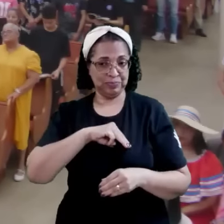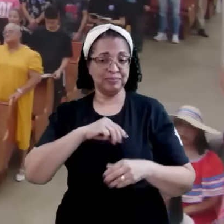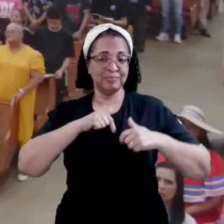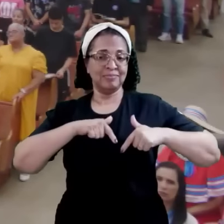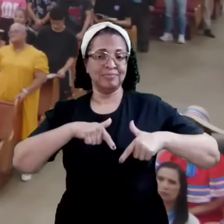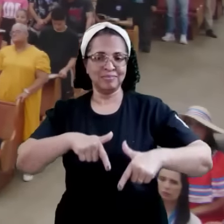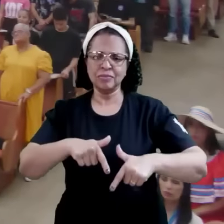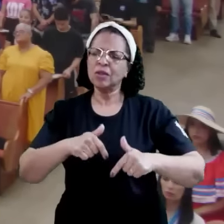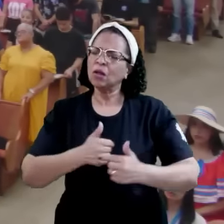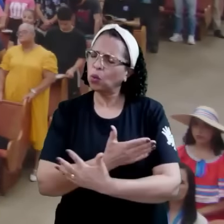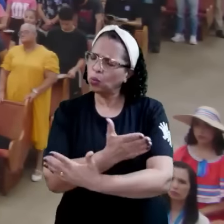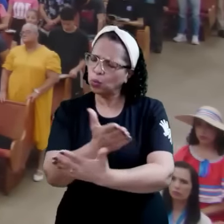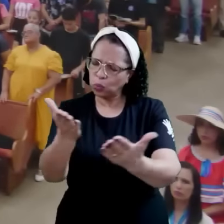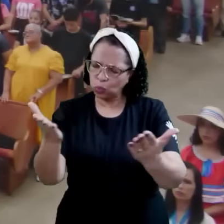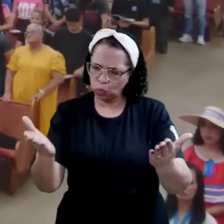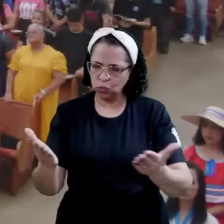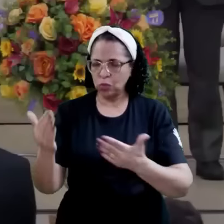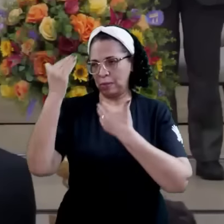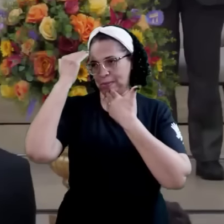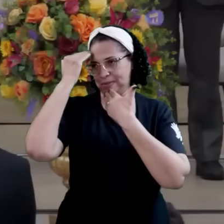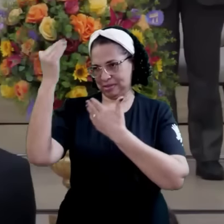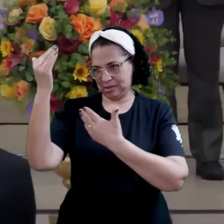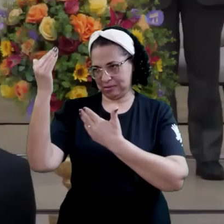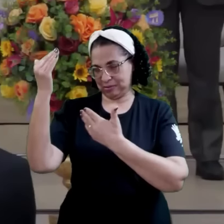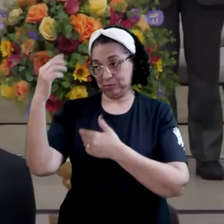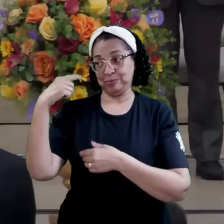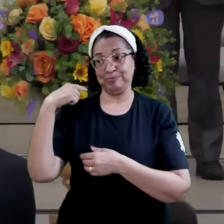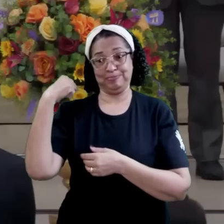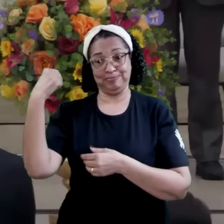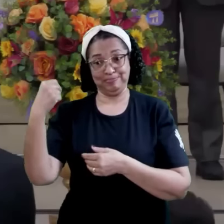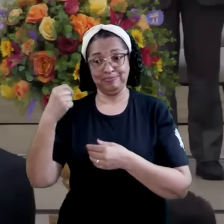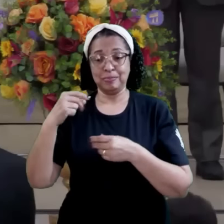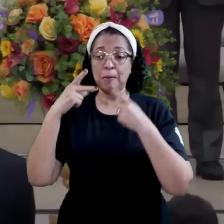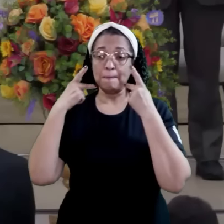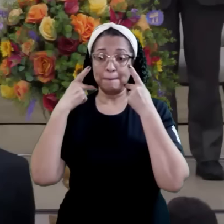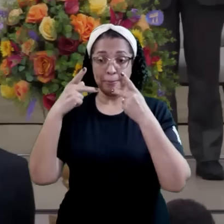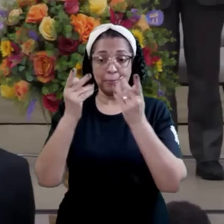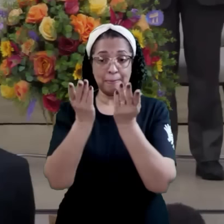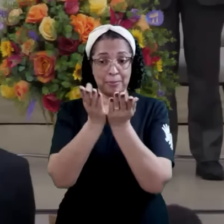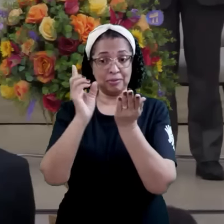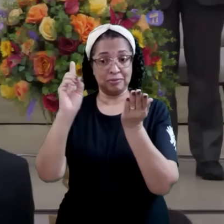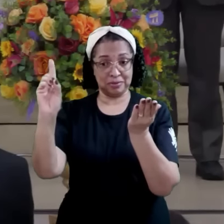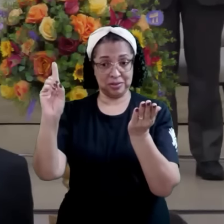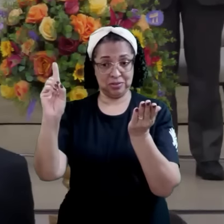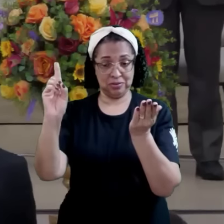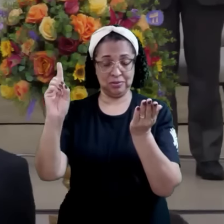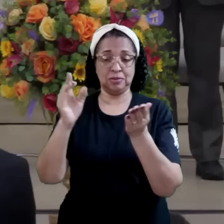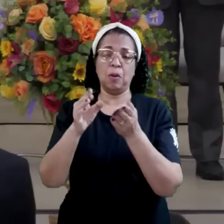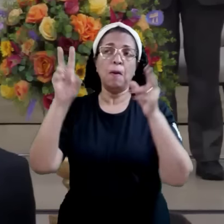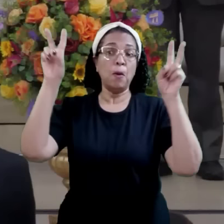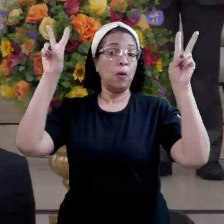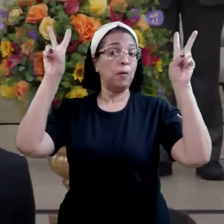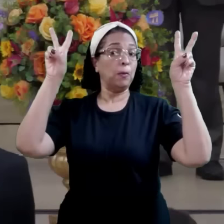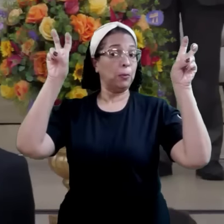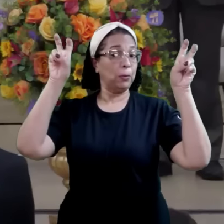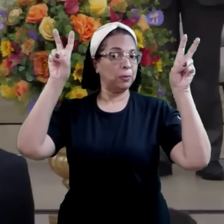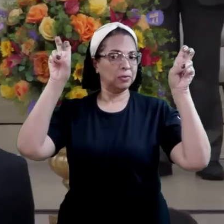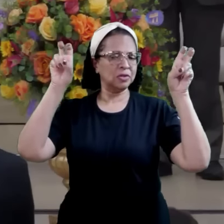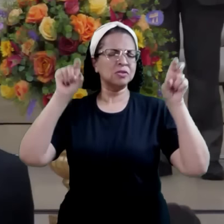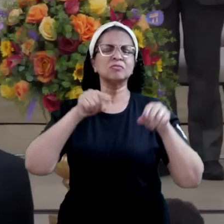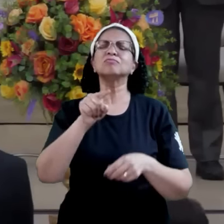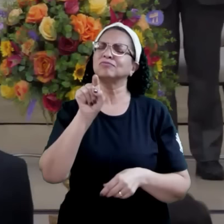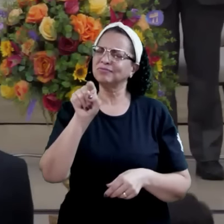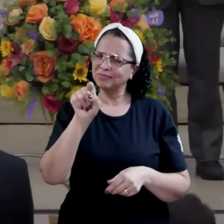cada coração irmãos o texto é conhecido eu não sou pregador de palavras Profundas eu acho